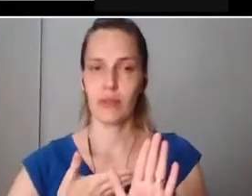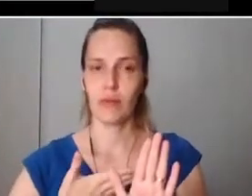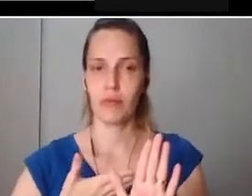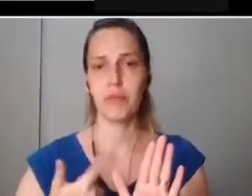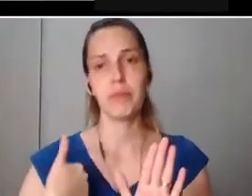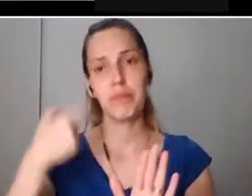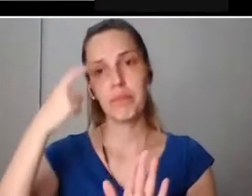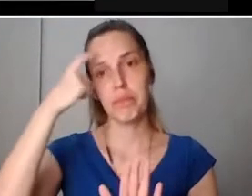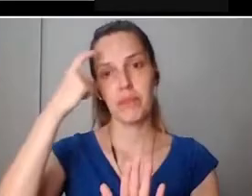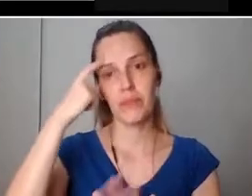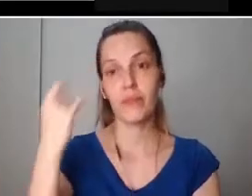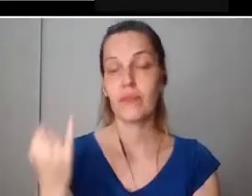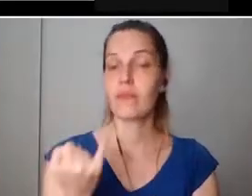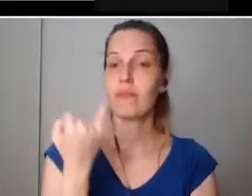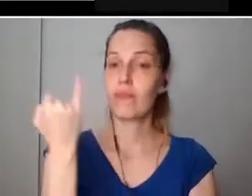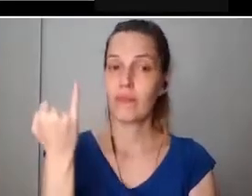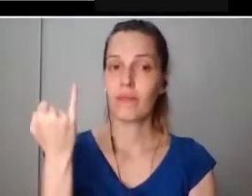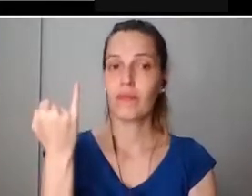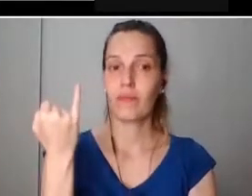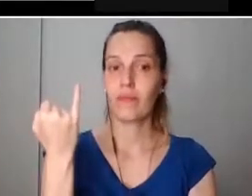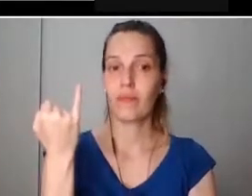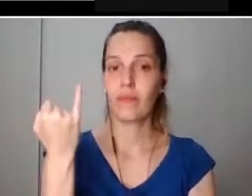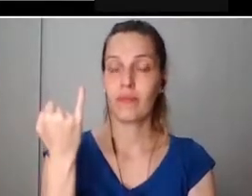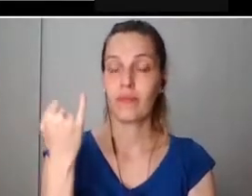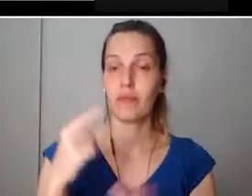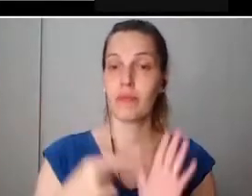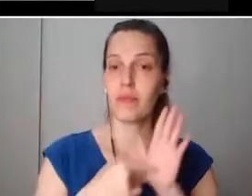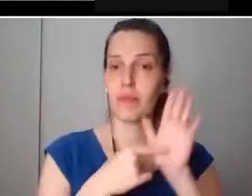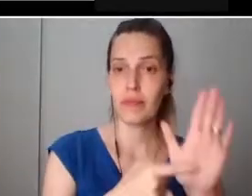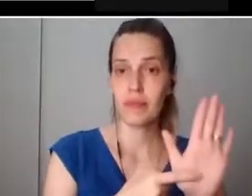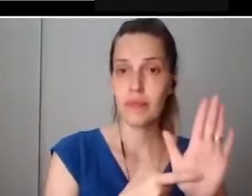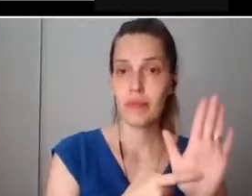importante trazer, né, exatamente esses fatos, para que a gente